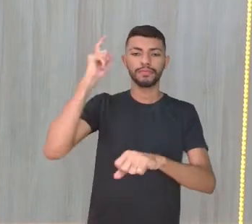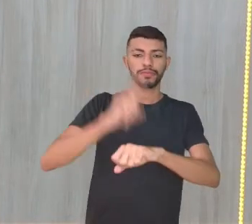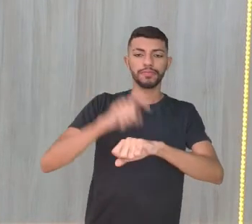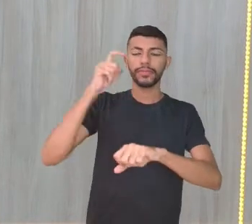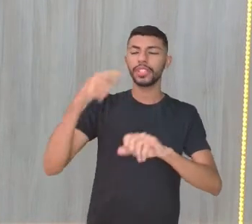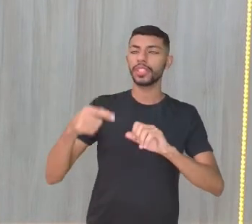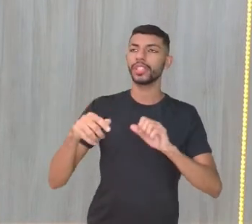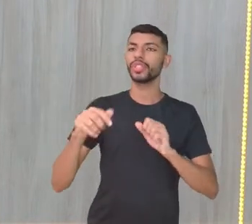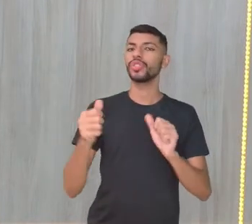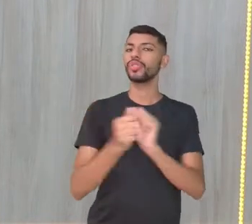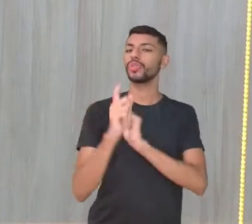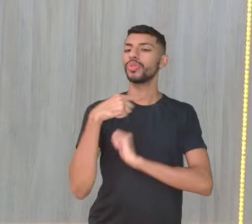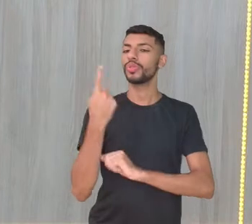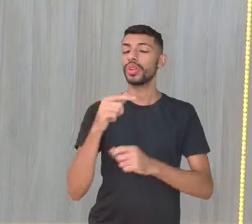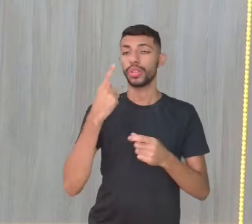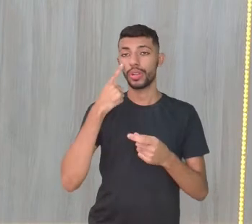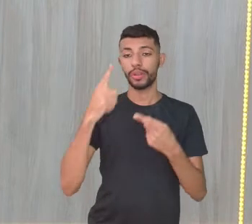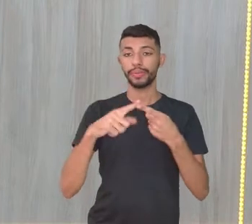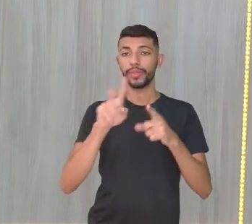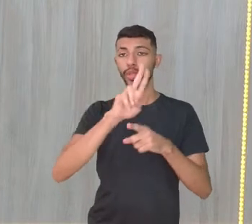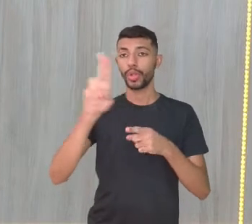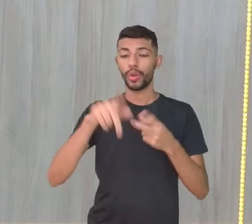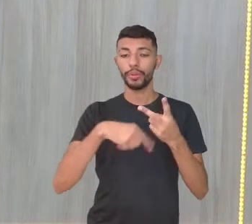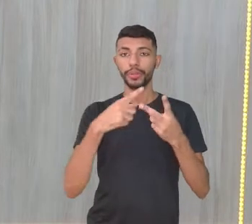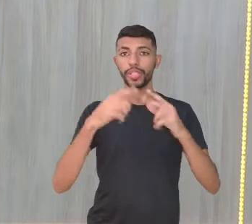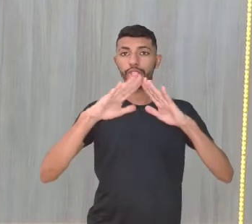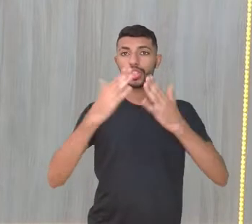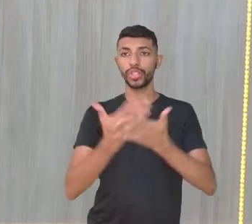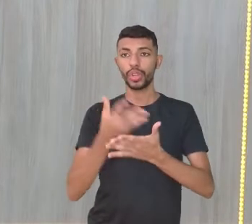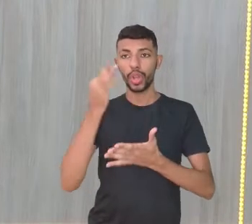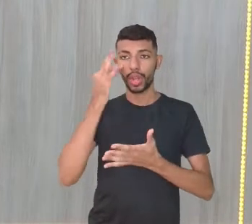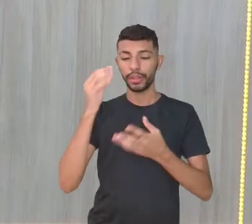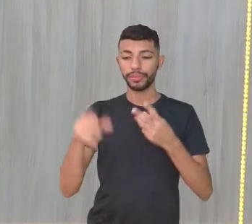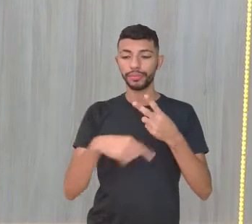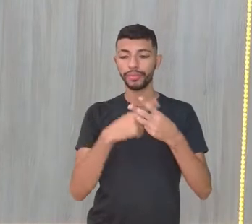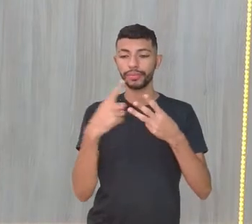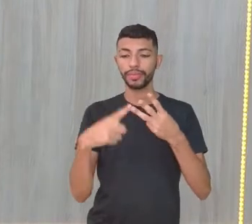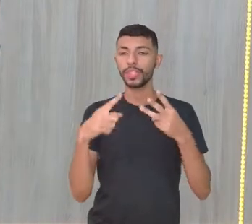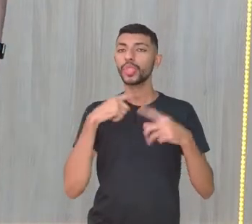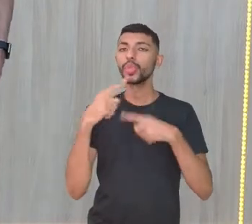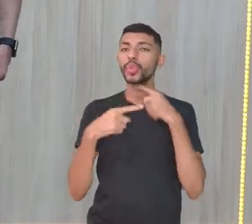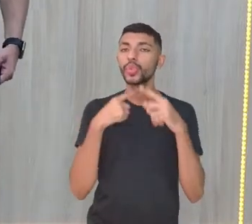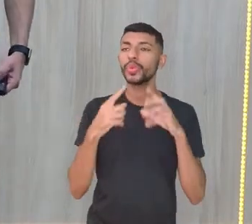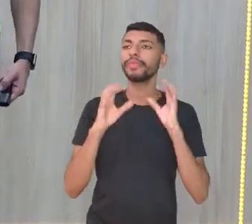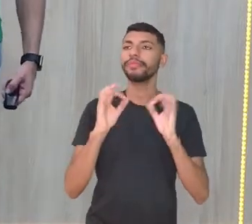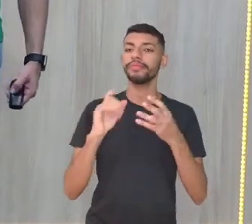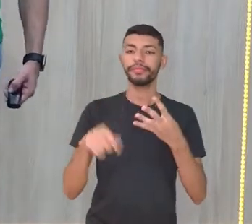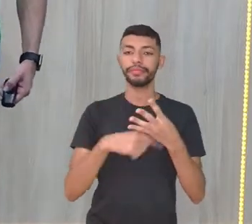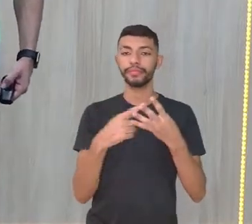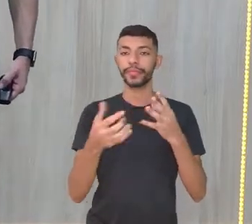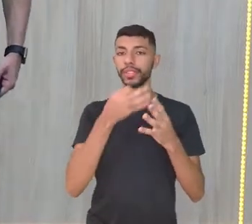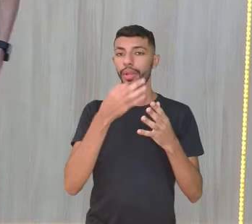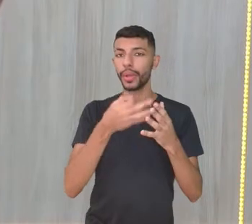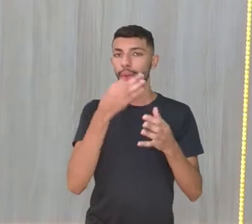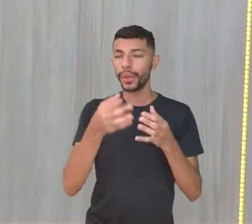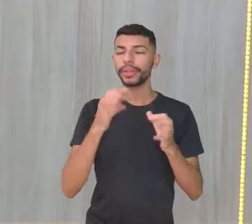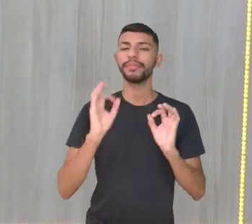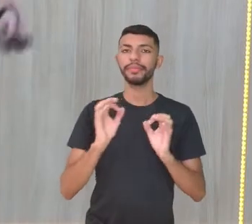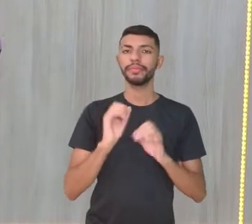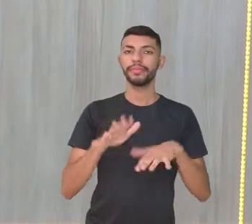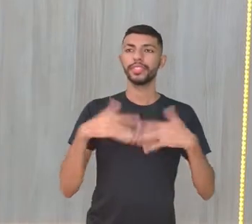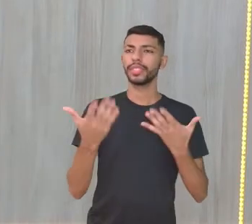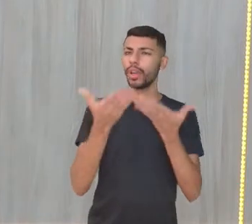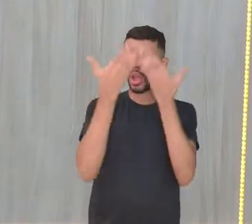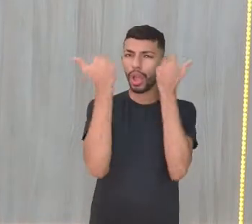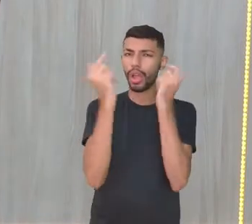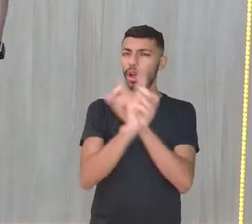seu nome, a escola presencial aí que você estuda, mandando suas dúvidas, os seus comentários. Então não se